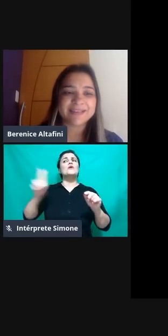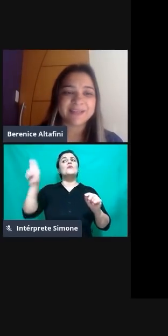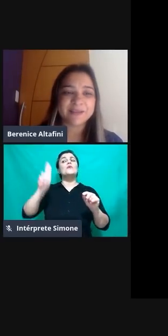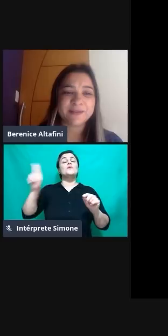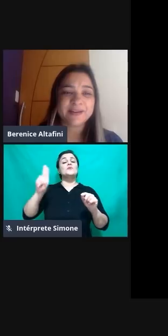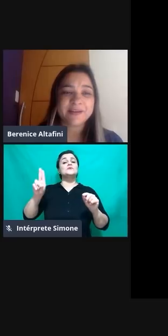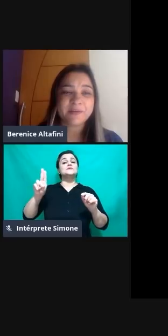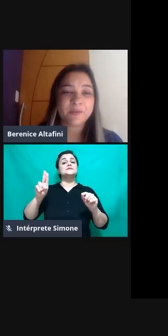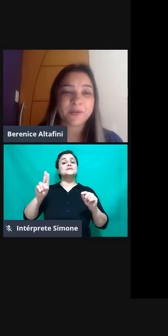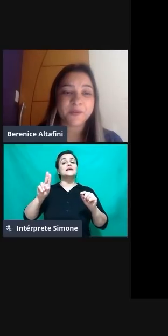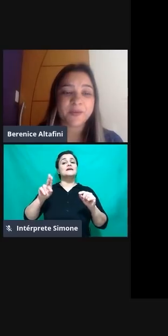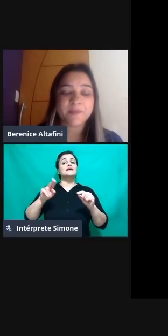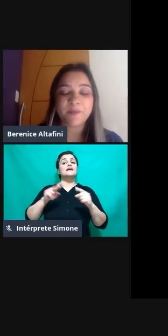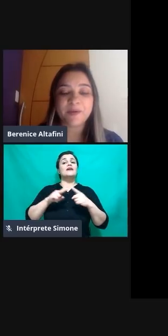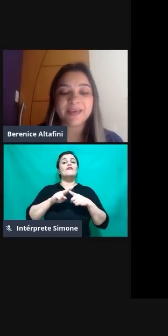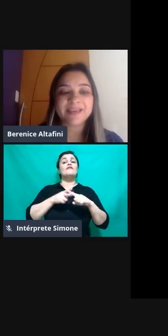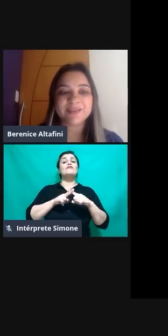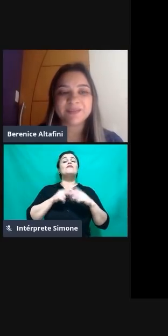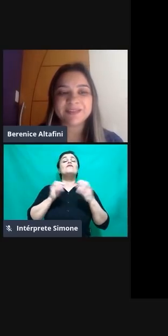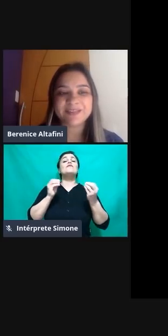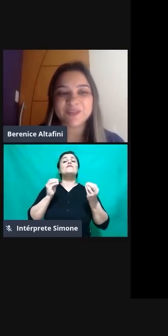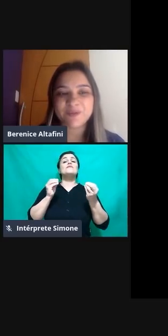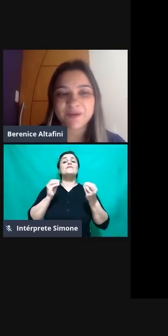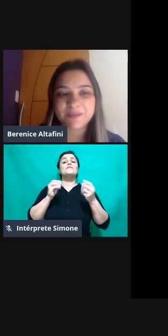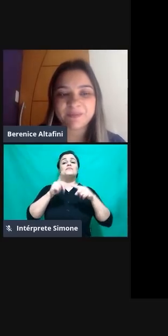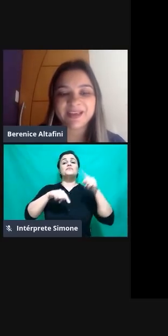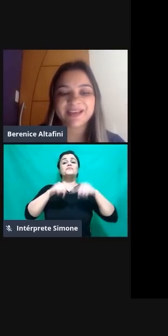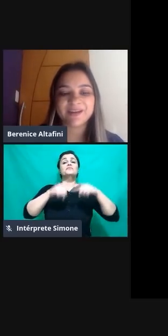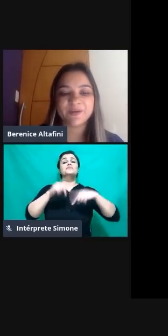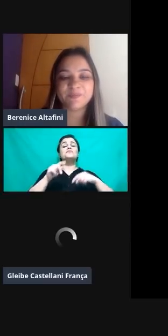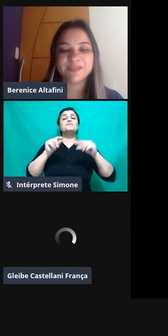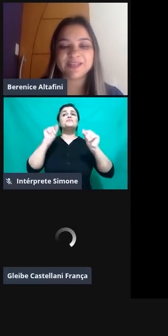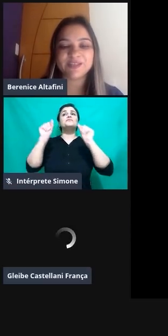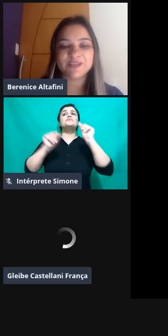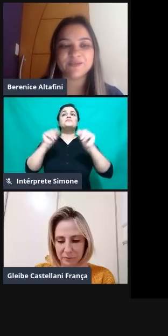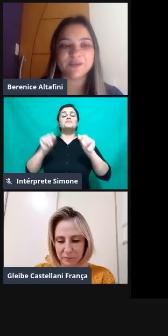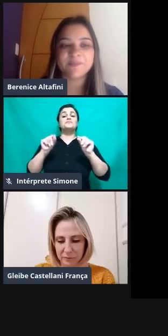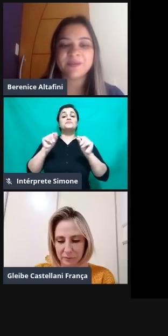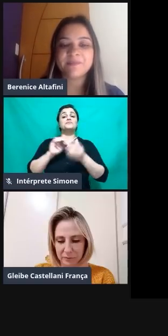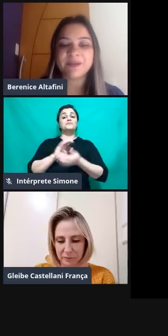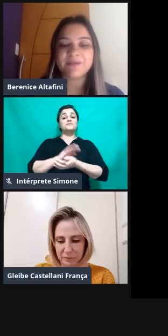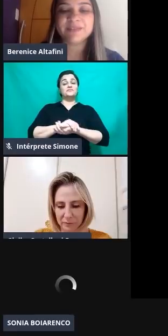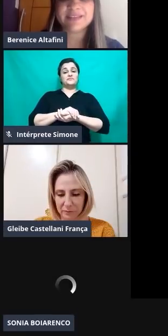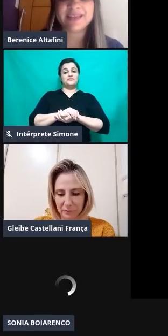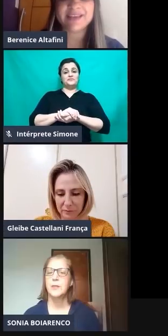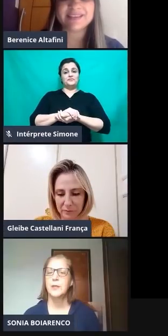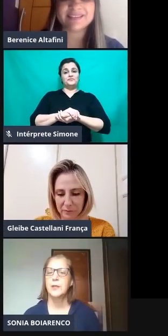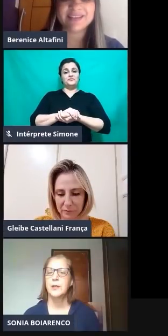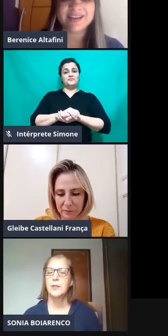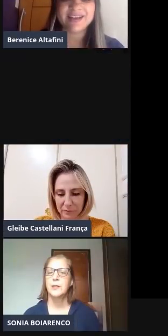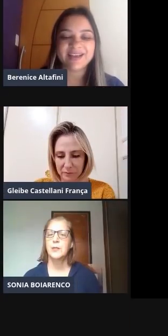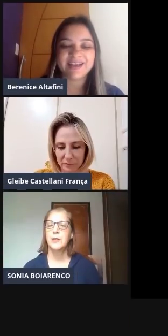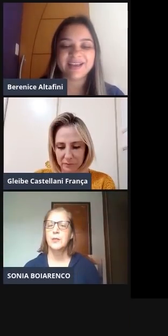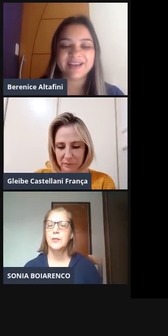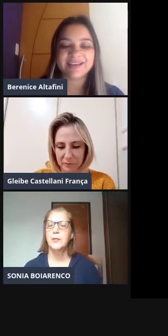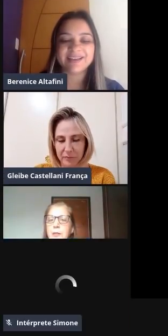Né? Assim, em pouquíssimas, assim, de uma forma bem objetiva. Para